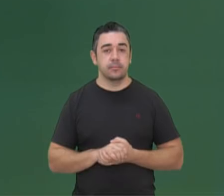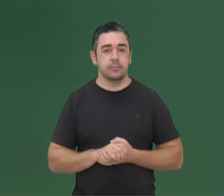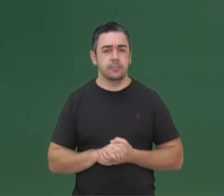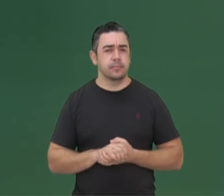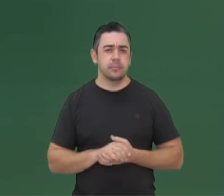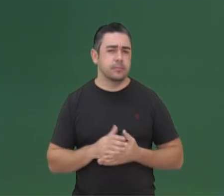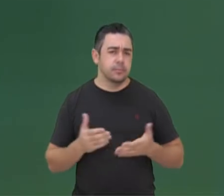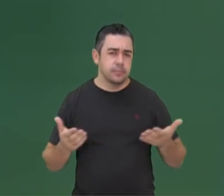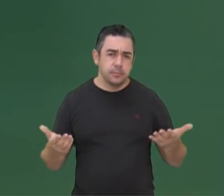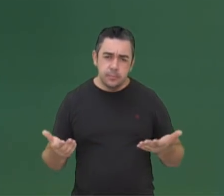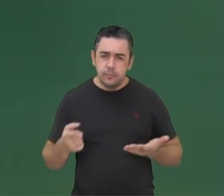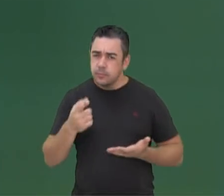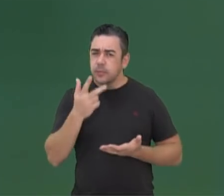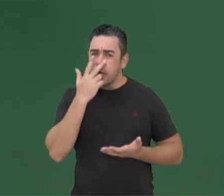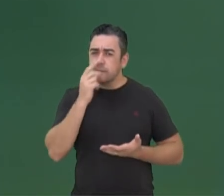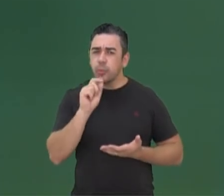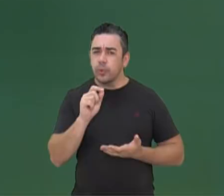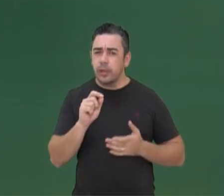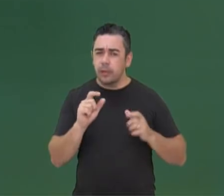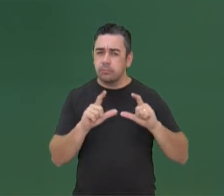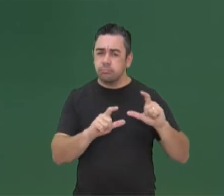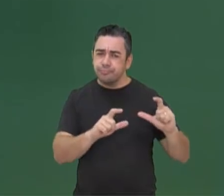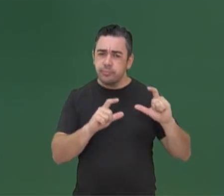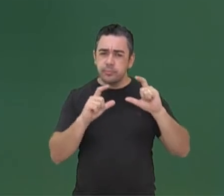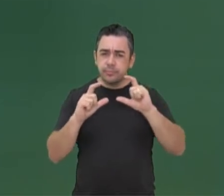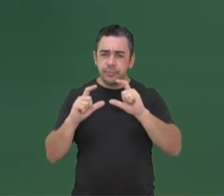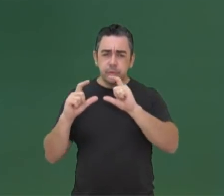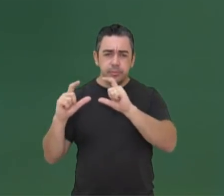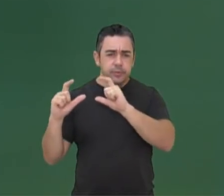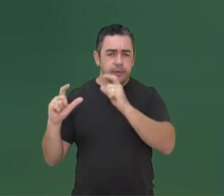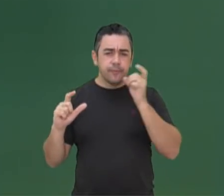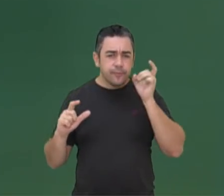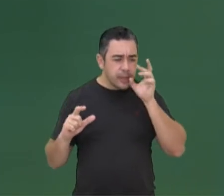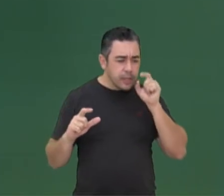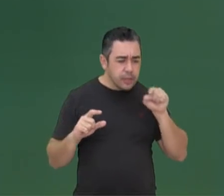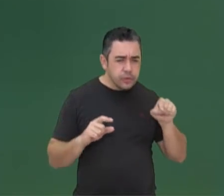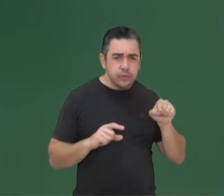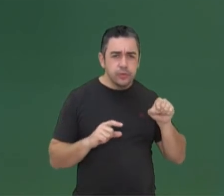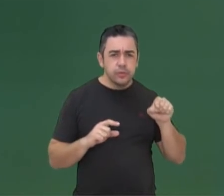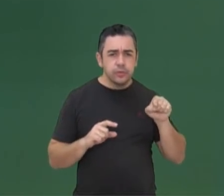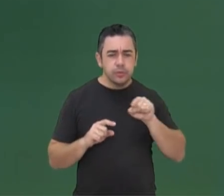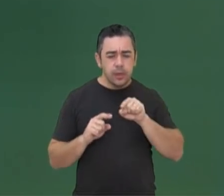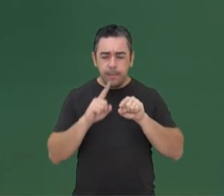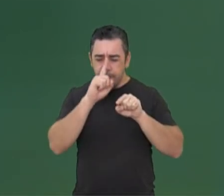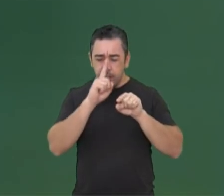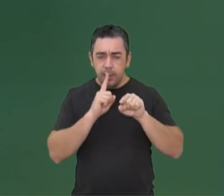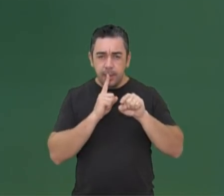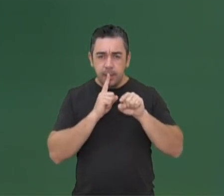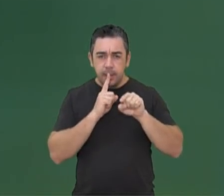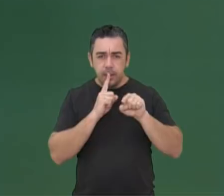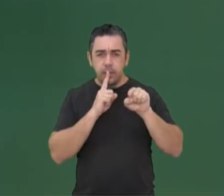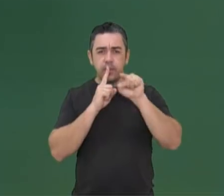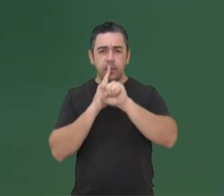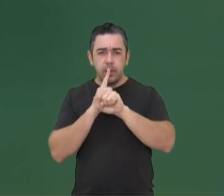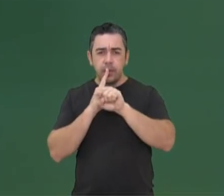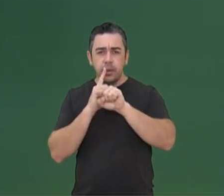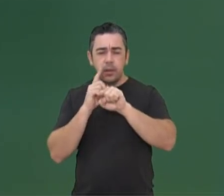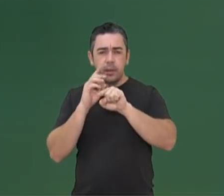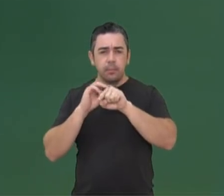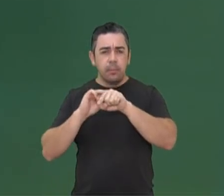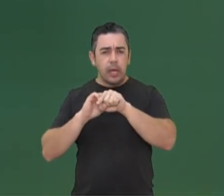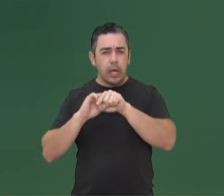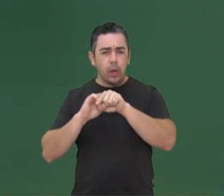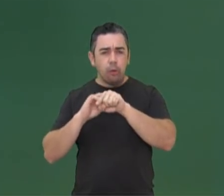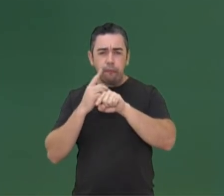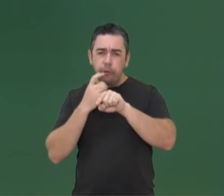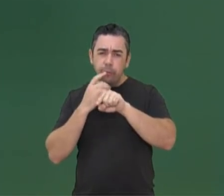O que você acha que são essas imagens? Essa meio verde, uma que tem amarelo, essa aqui meio marrom,